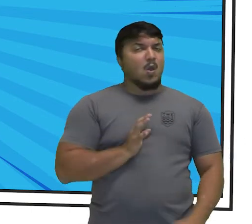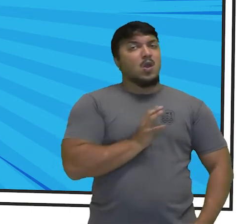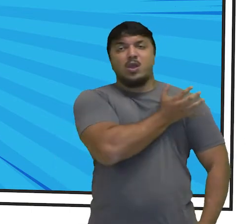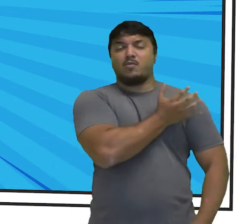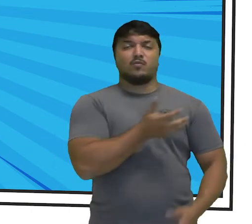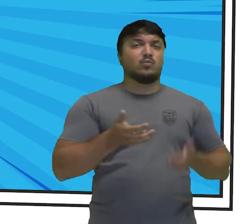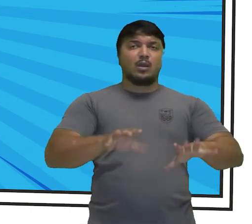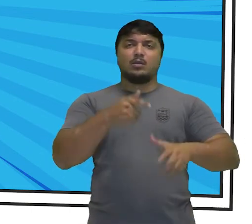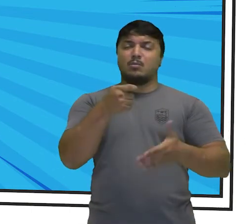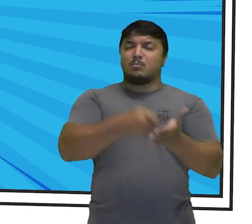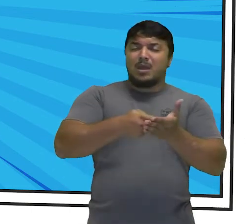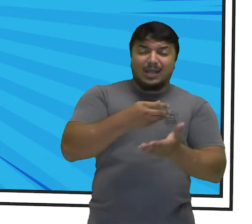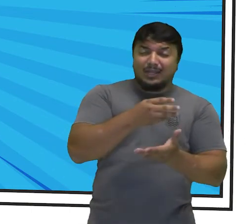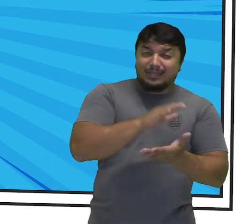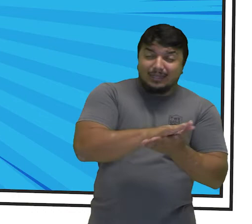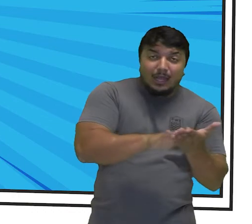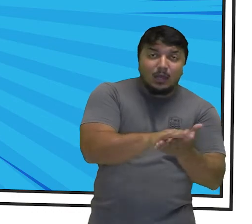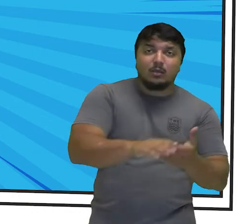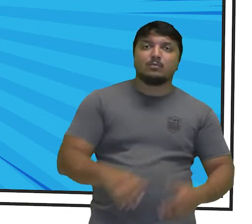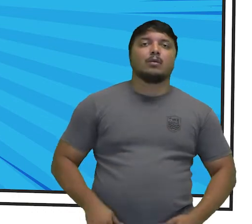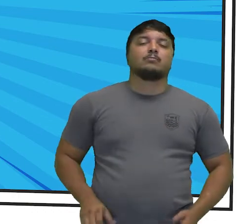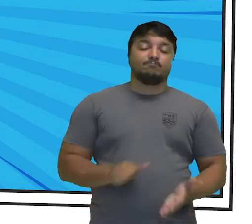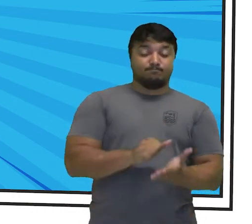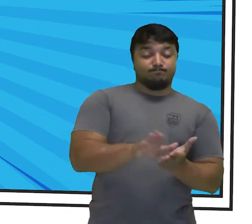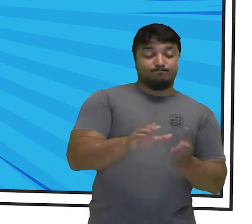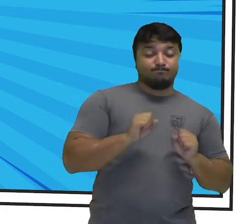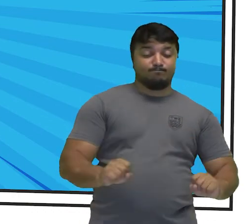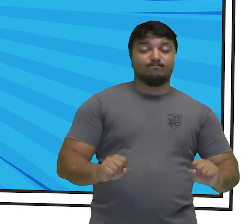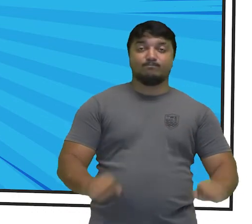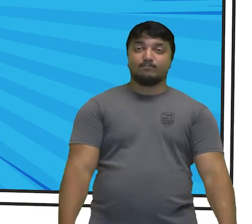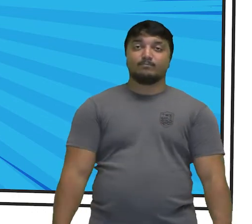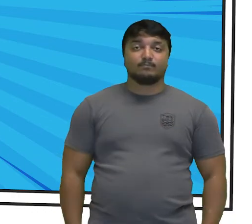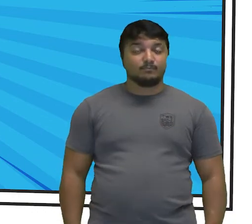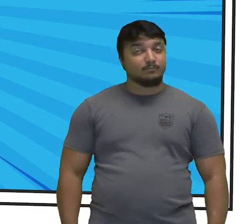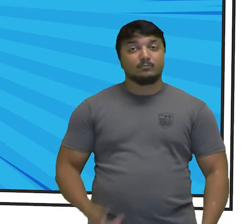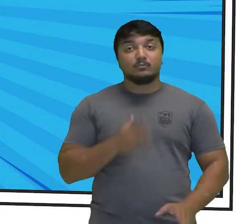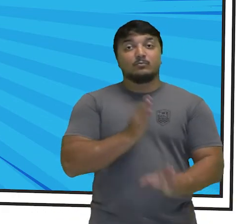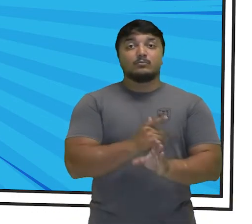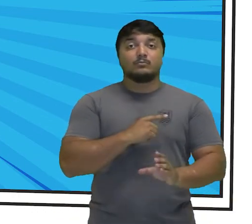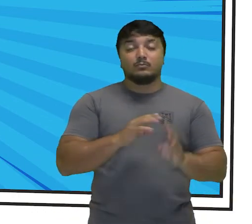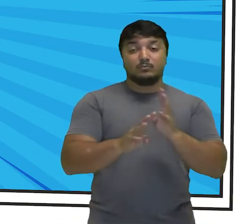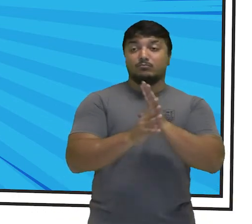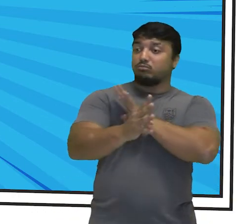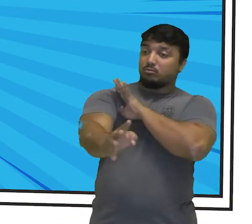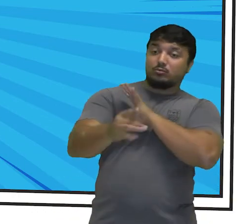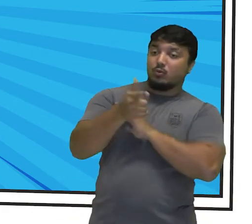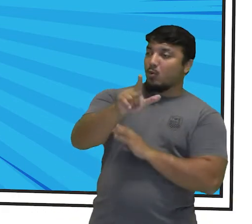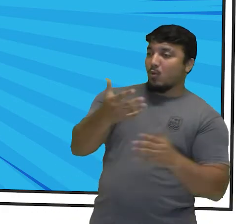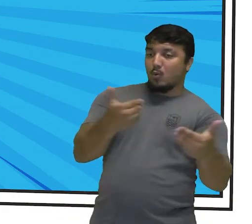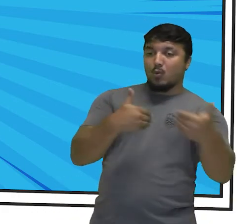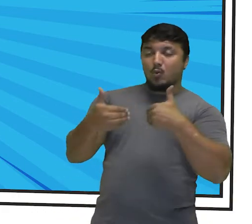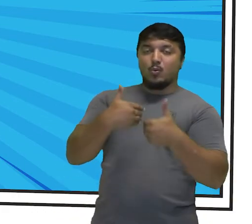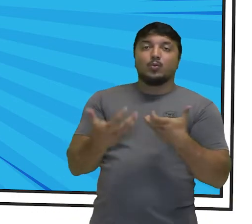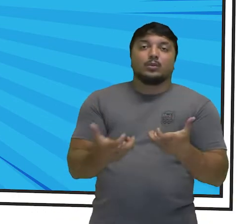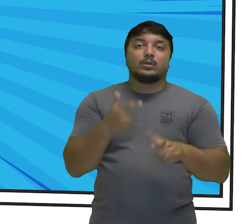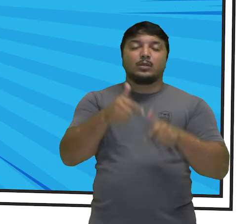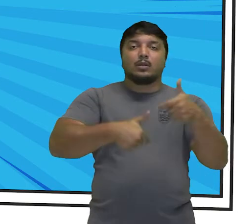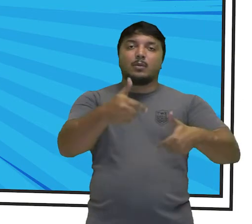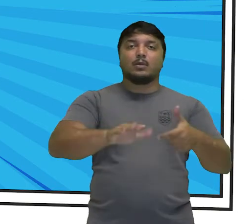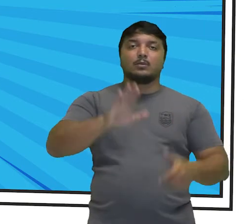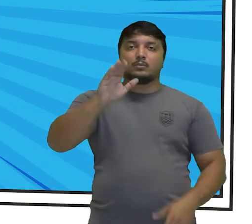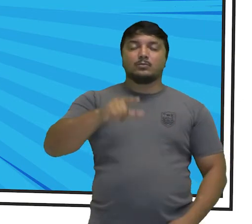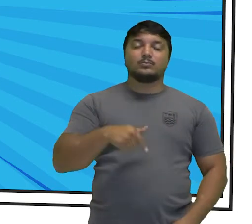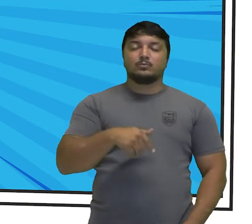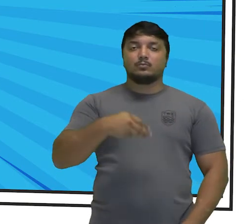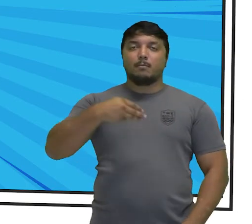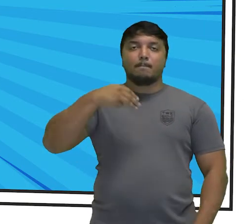não consigo pagar minhas contas com esse salário. Pô, então vá-se embora. Porque tem uma fila querendo seu trabalho. Como diz Karl